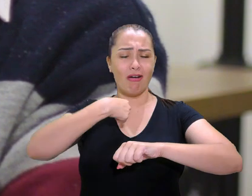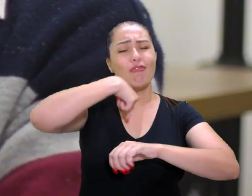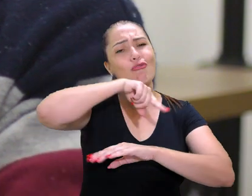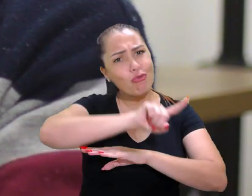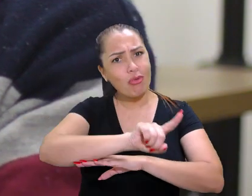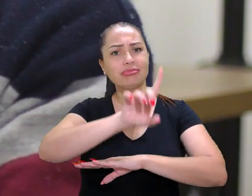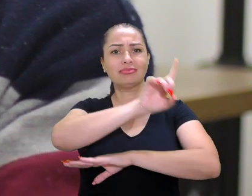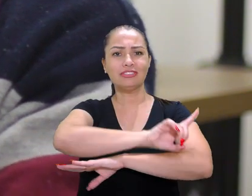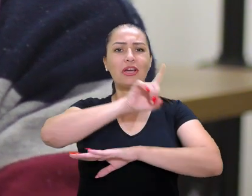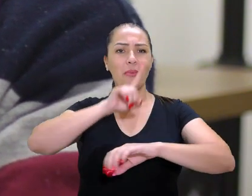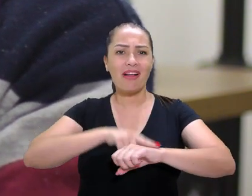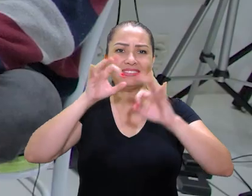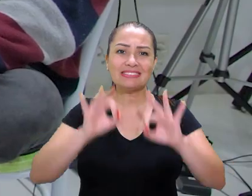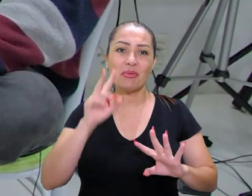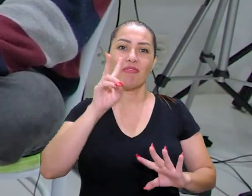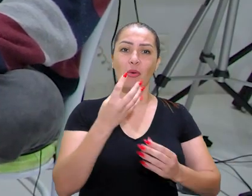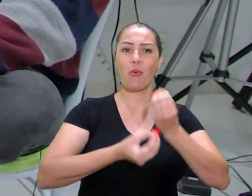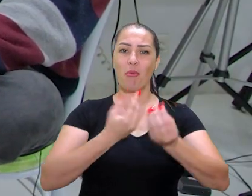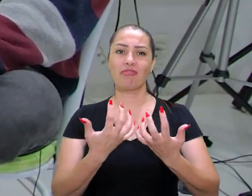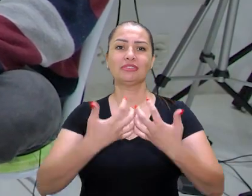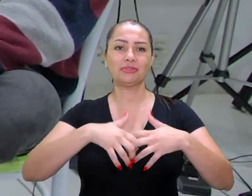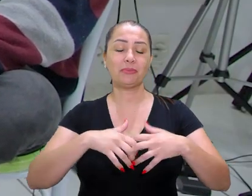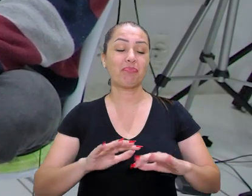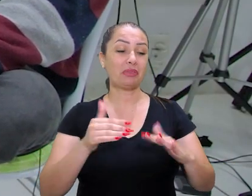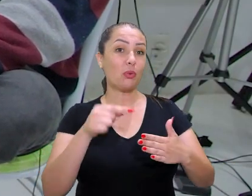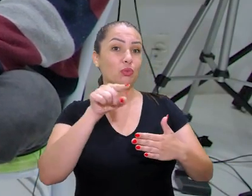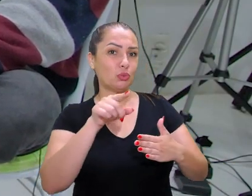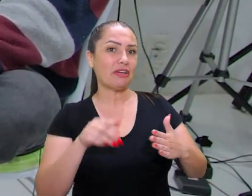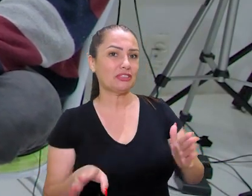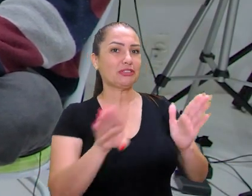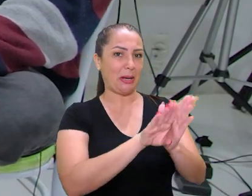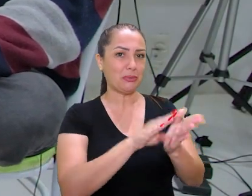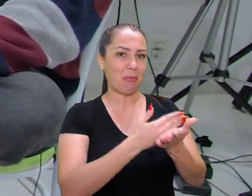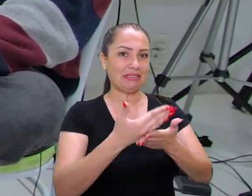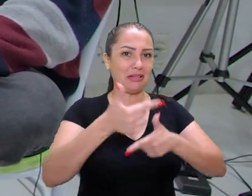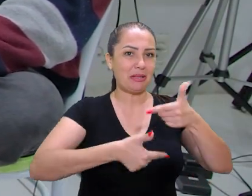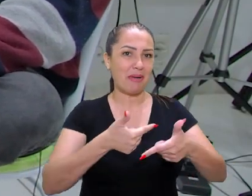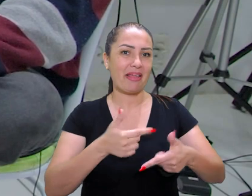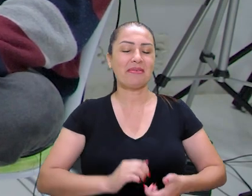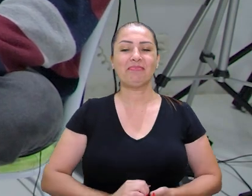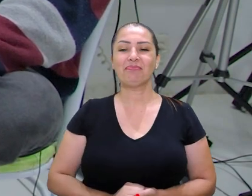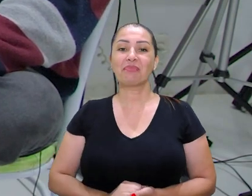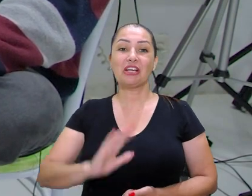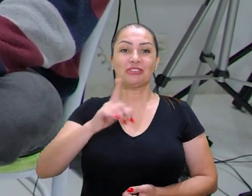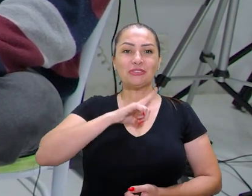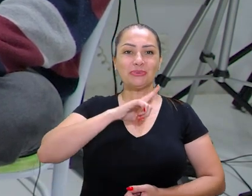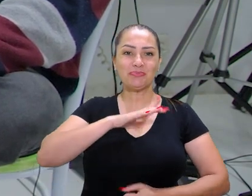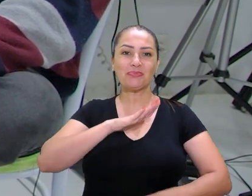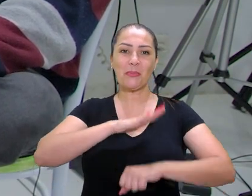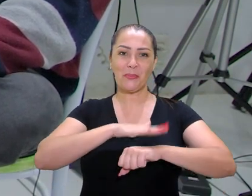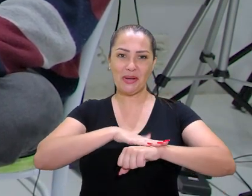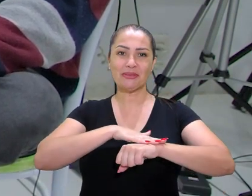nesse dia, para ver como é que funcionava. Essa época que tu estava chegando para trabalhar, já era a fase em que a gente